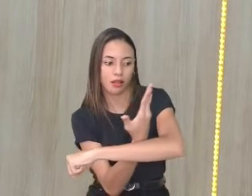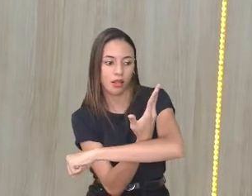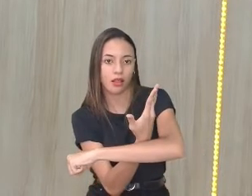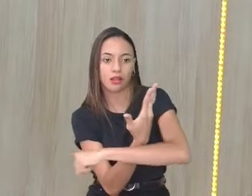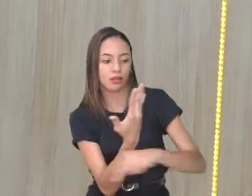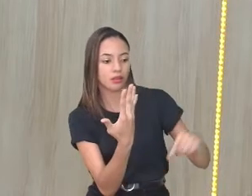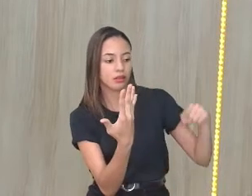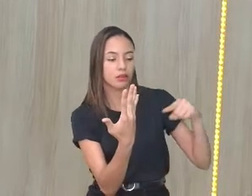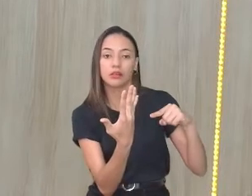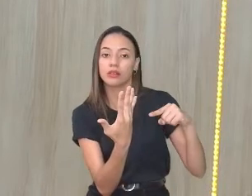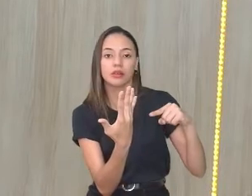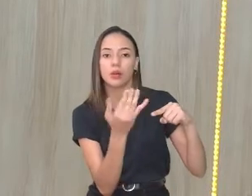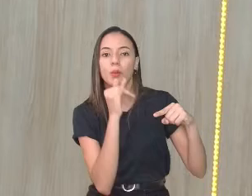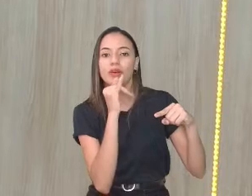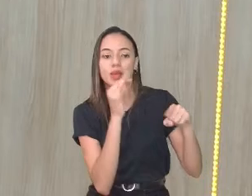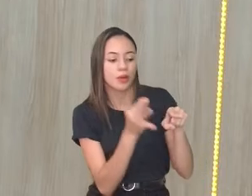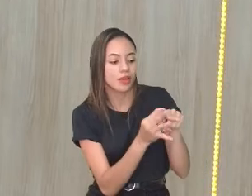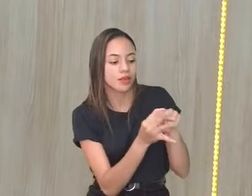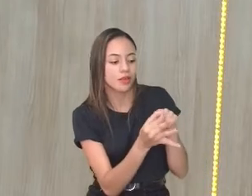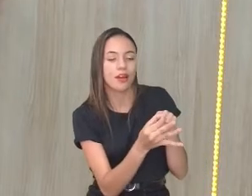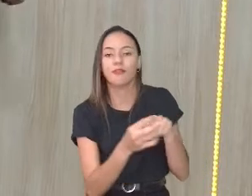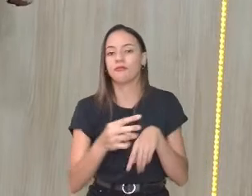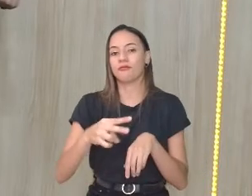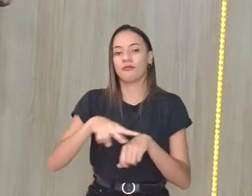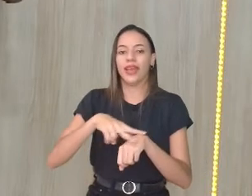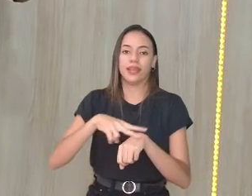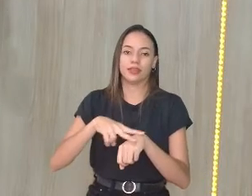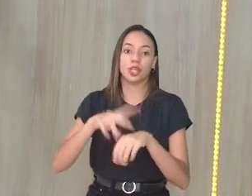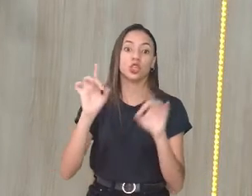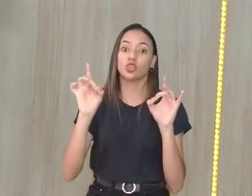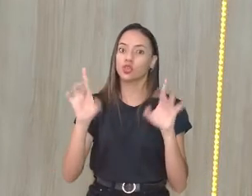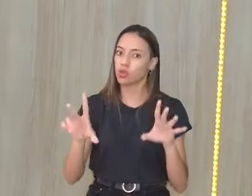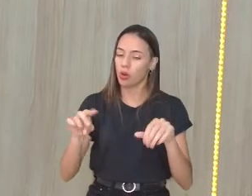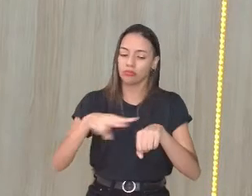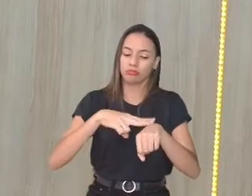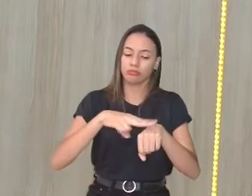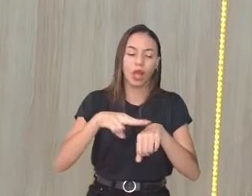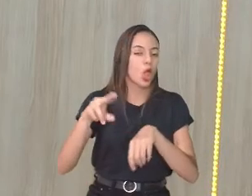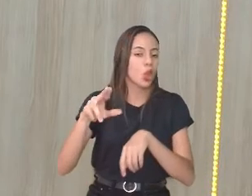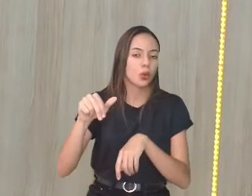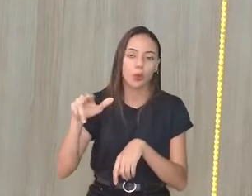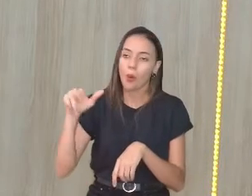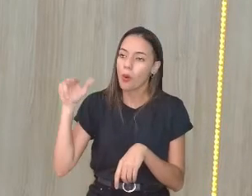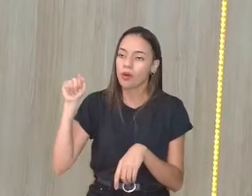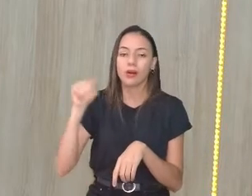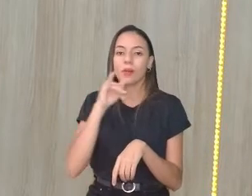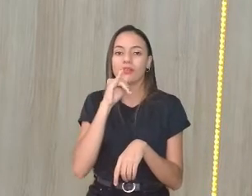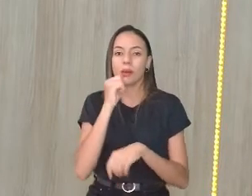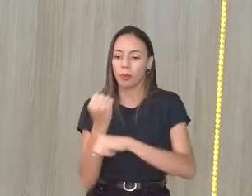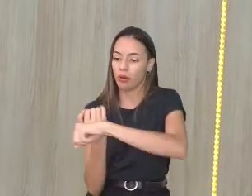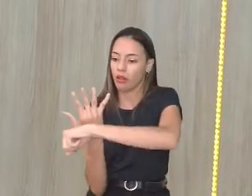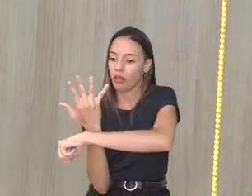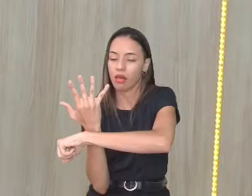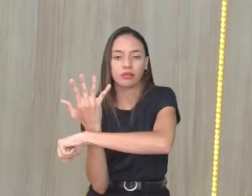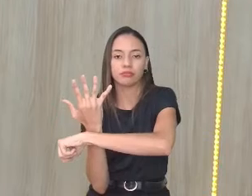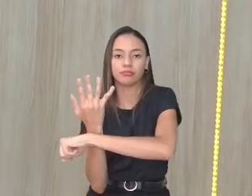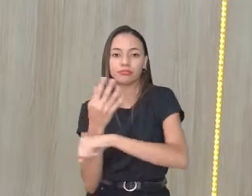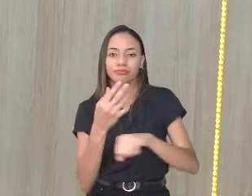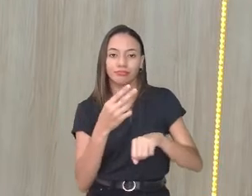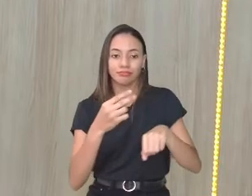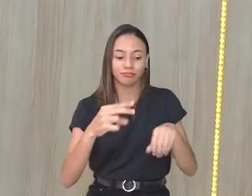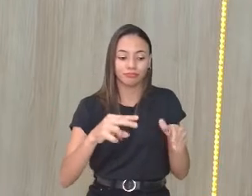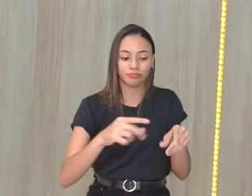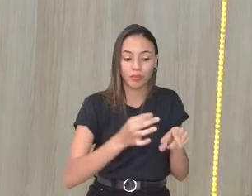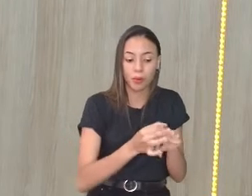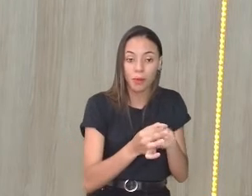com a semente verde. Tá? Nunca vai gerar semente amarela. Por quê? Porque